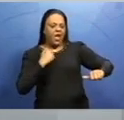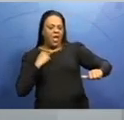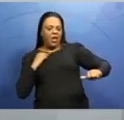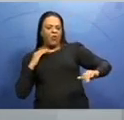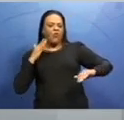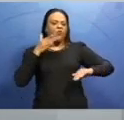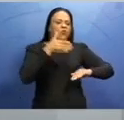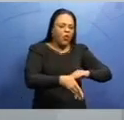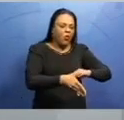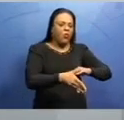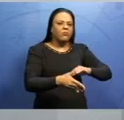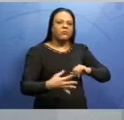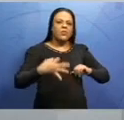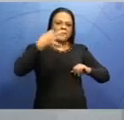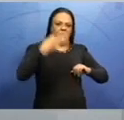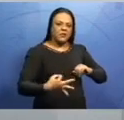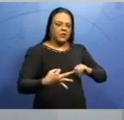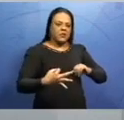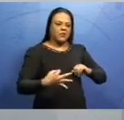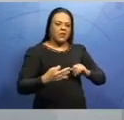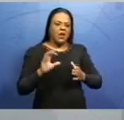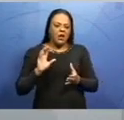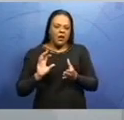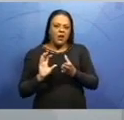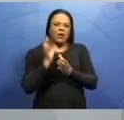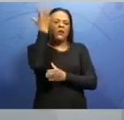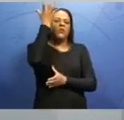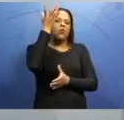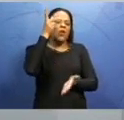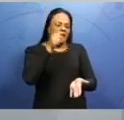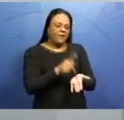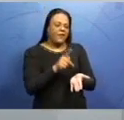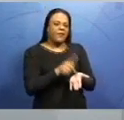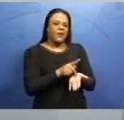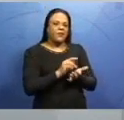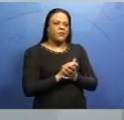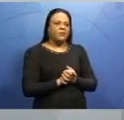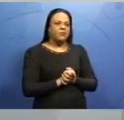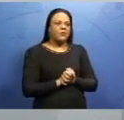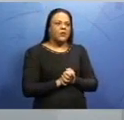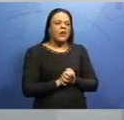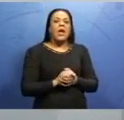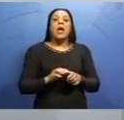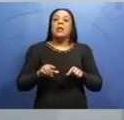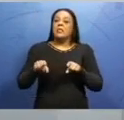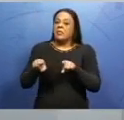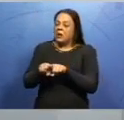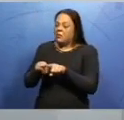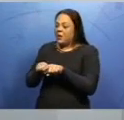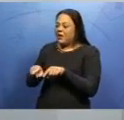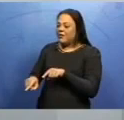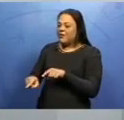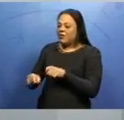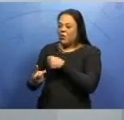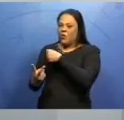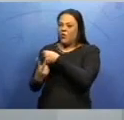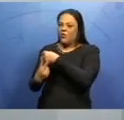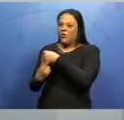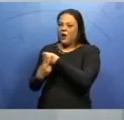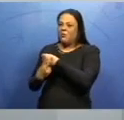certeza, né? Um fato ali real, uma certeza. Pode ser no subjuntivo,